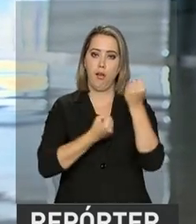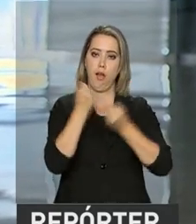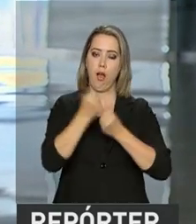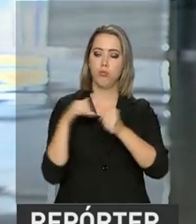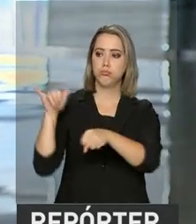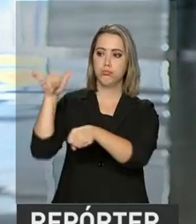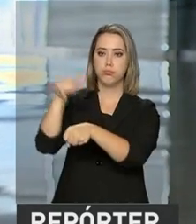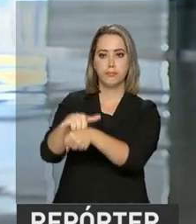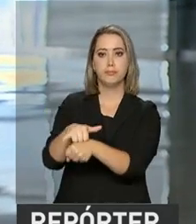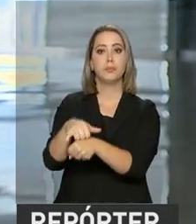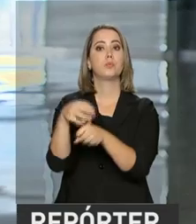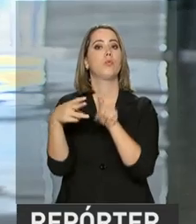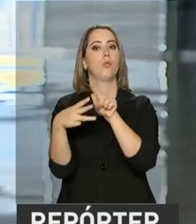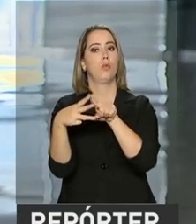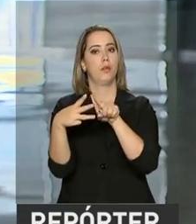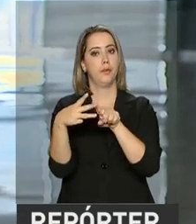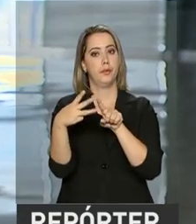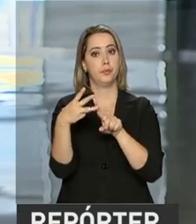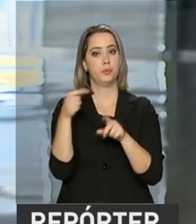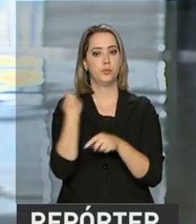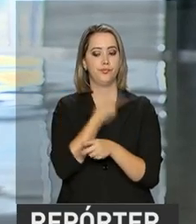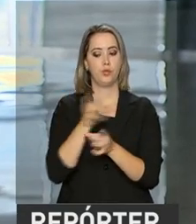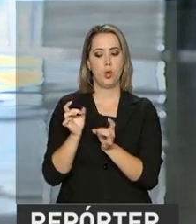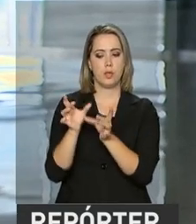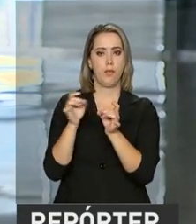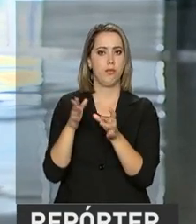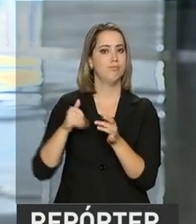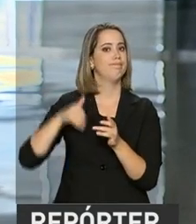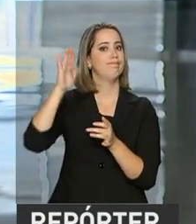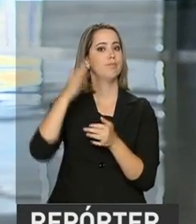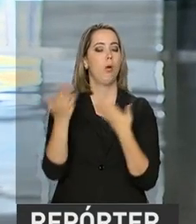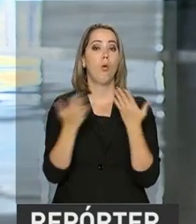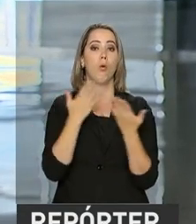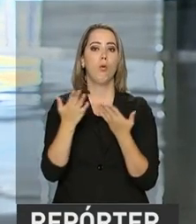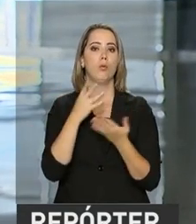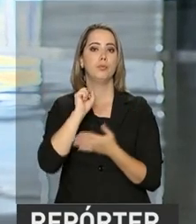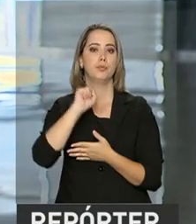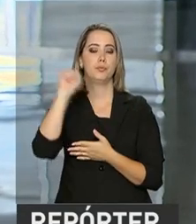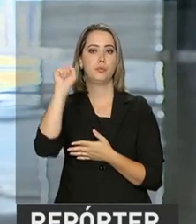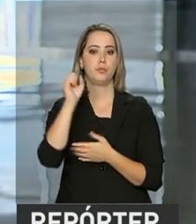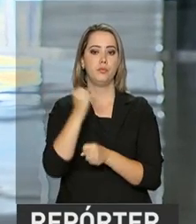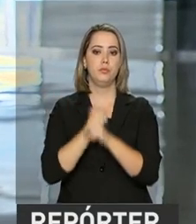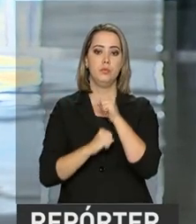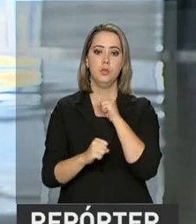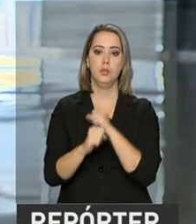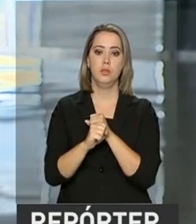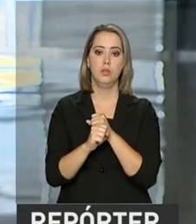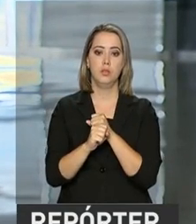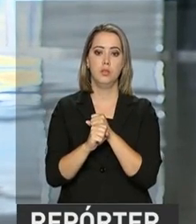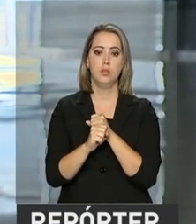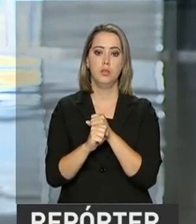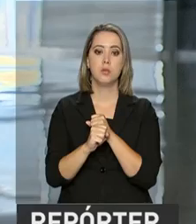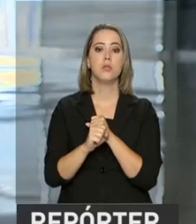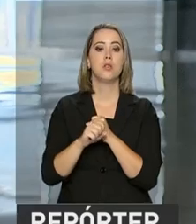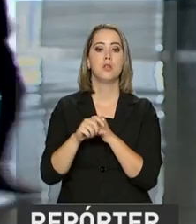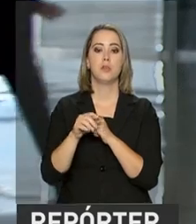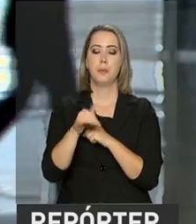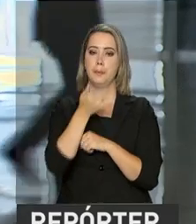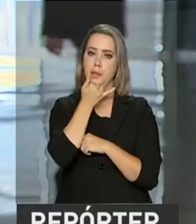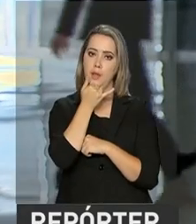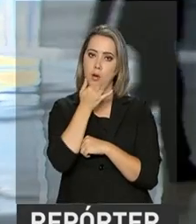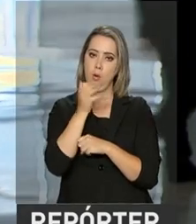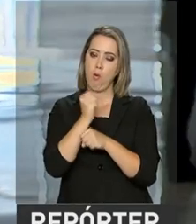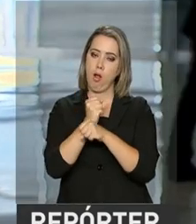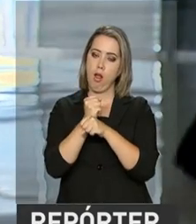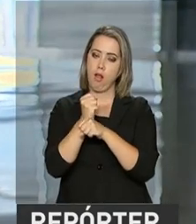aviões nesses três casos vendemos mais para o exterior em Abril do ano passado mas em abril deste ano perdão